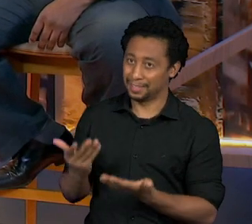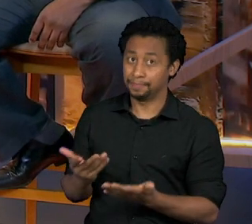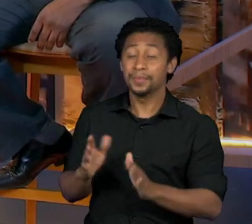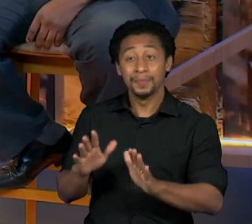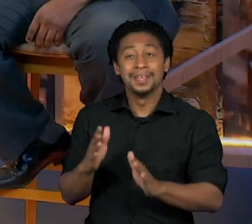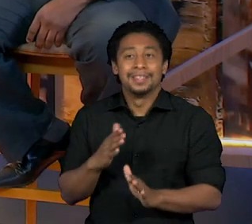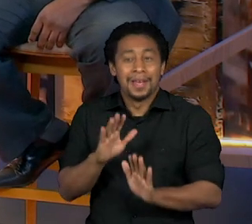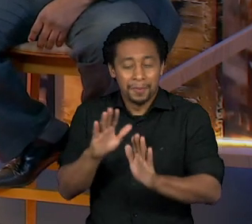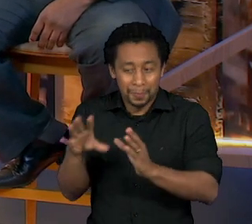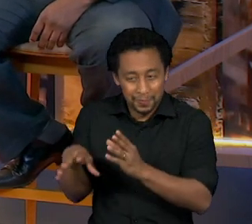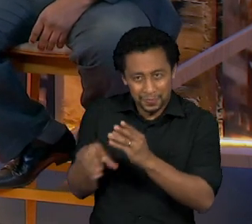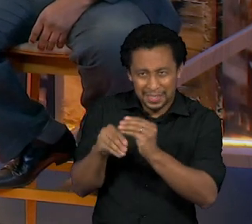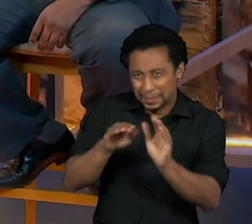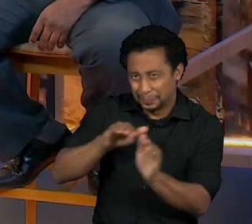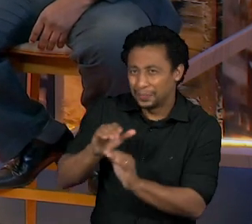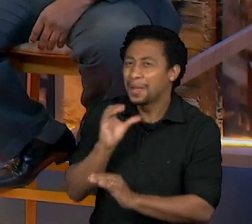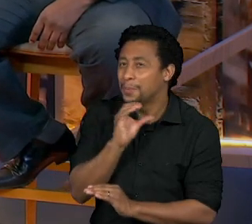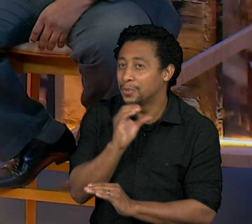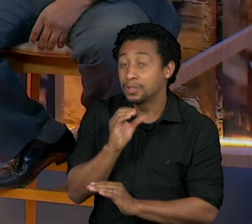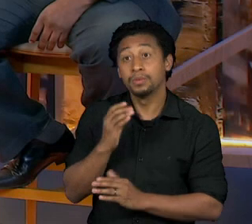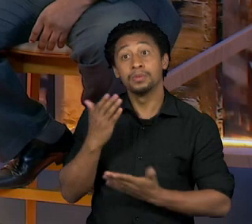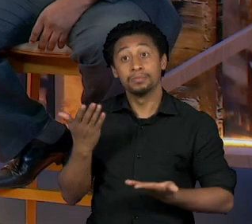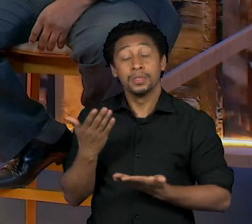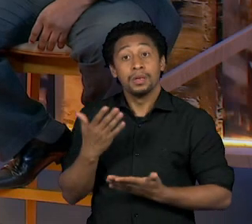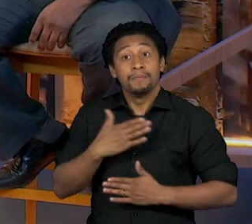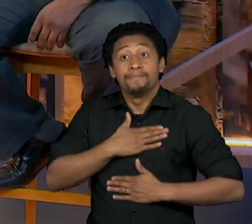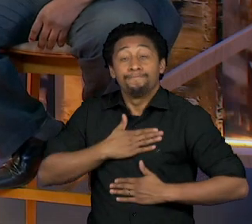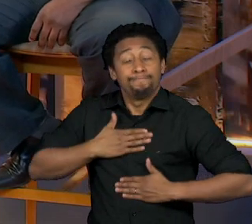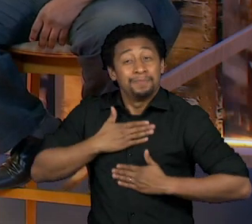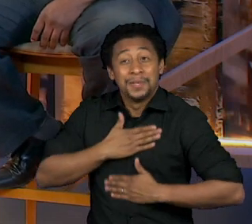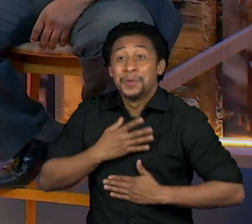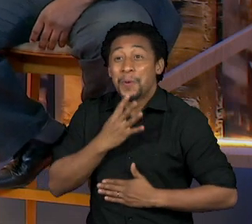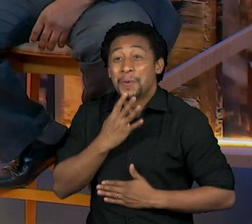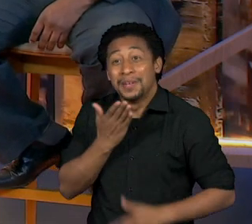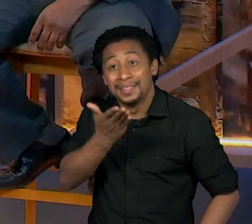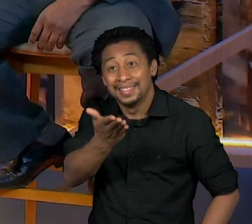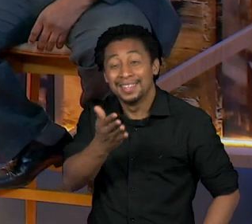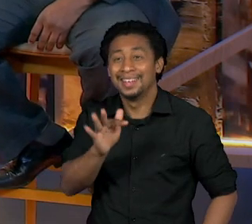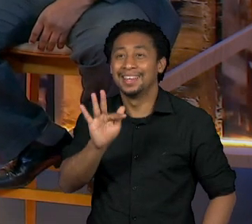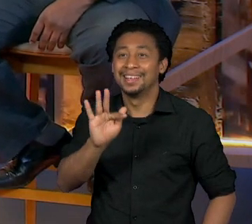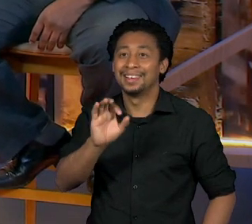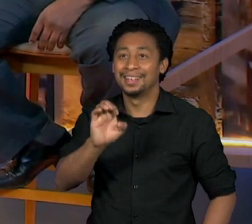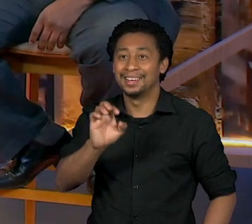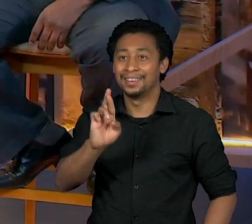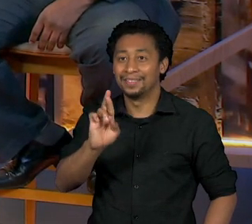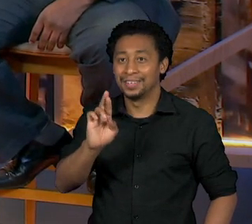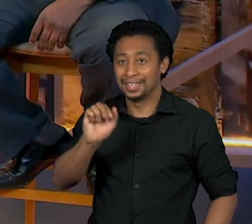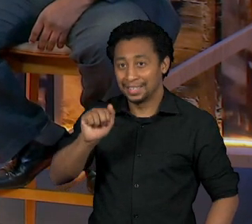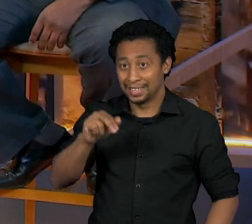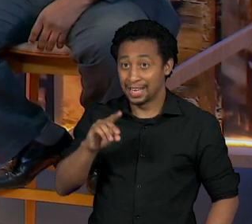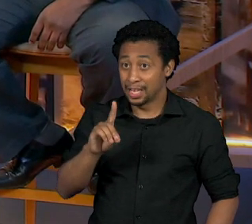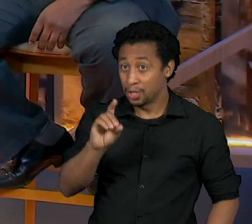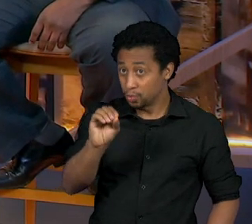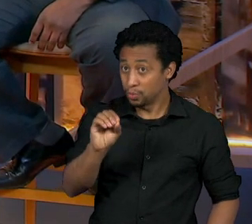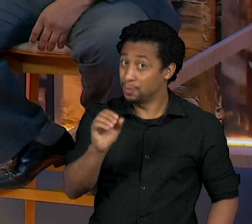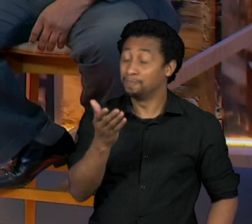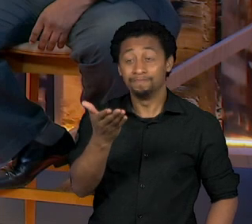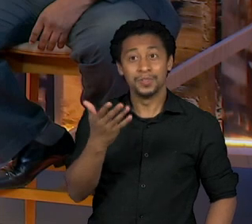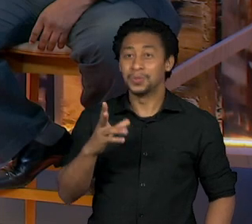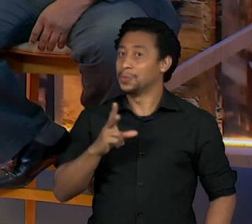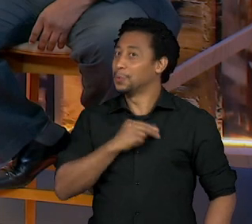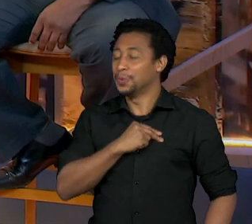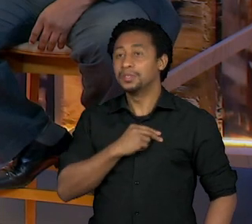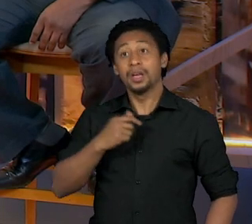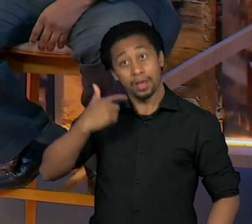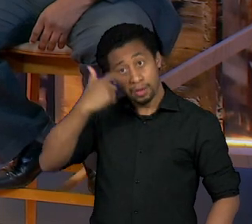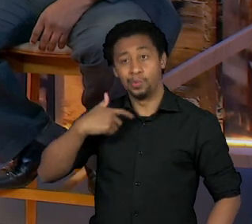conhecer o Fernando. Bom, sou bem mais velho que ele, certo? E é o primeiro maestro negro